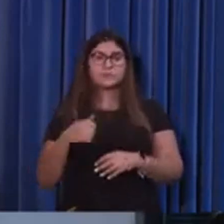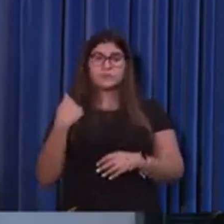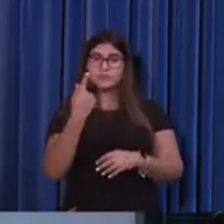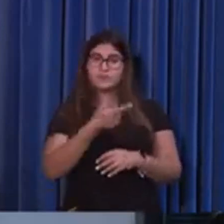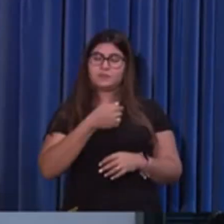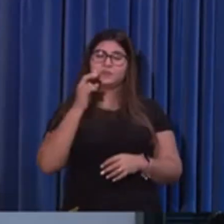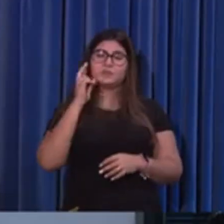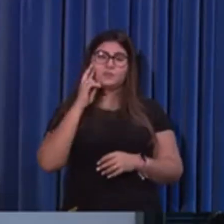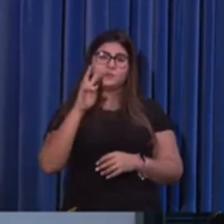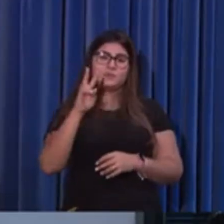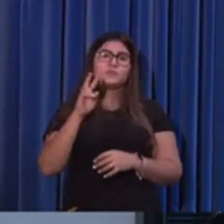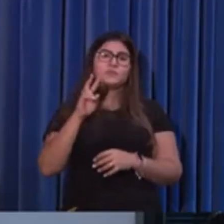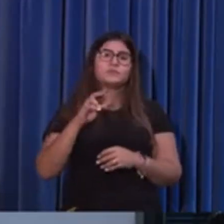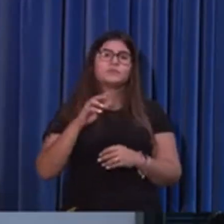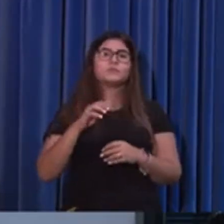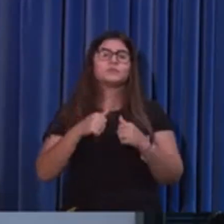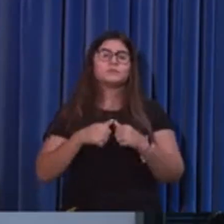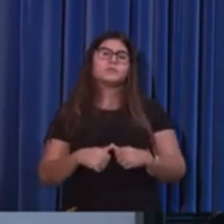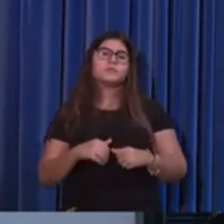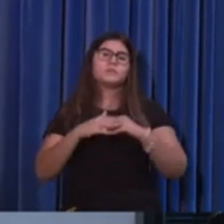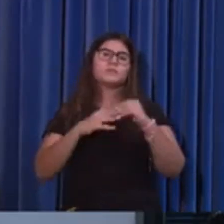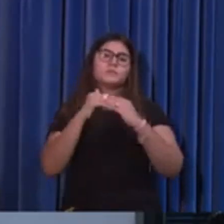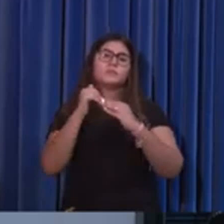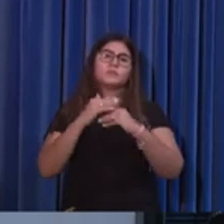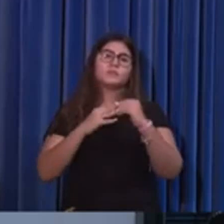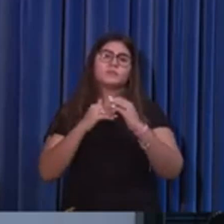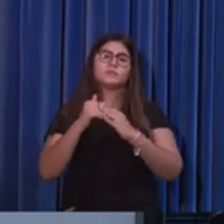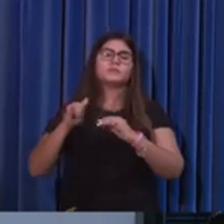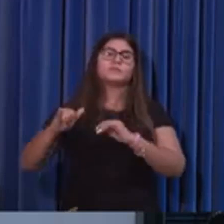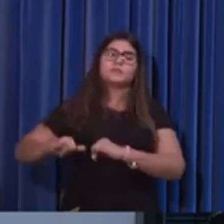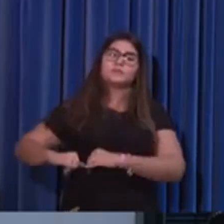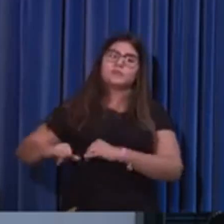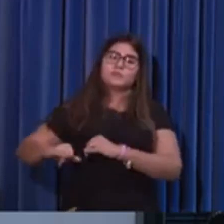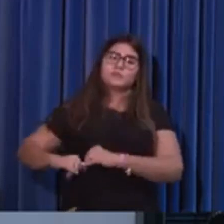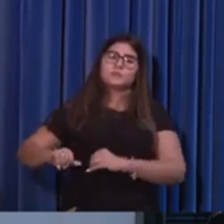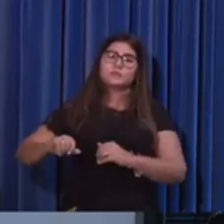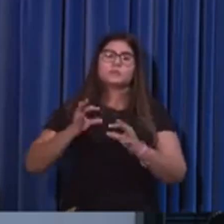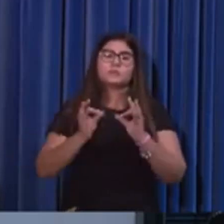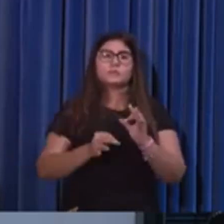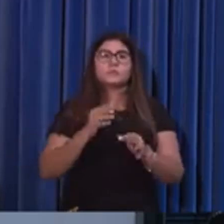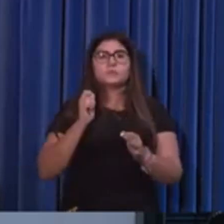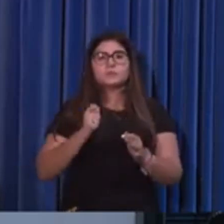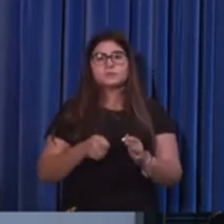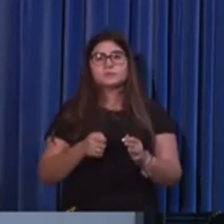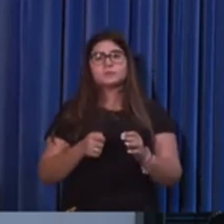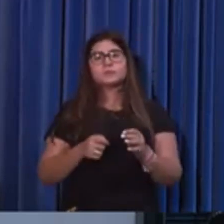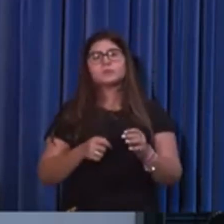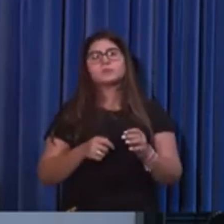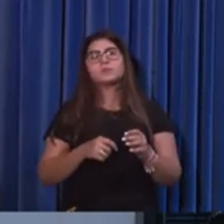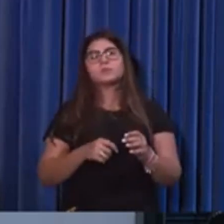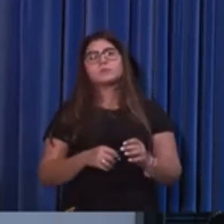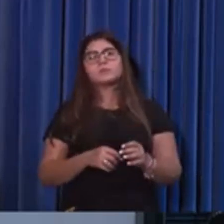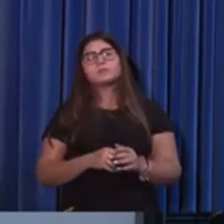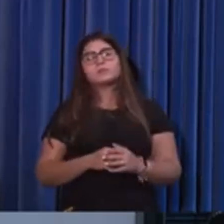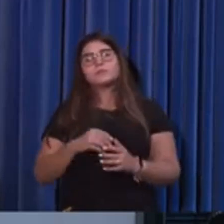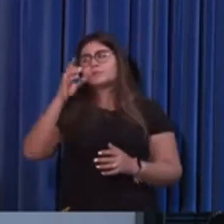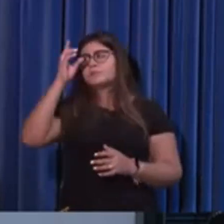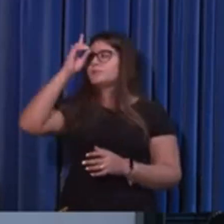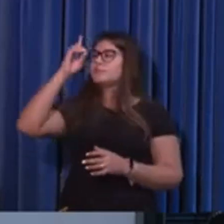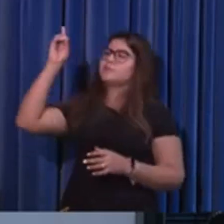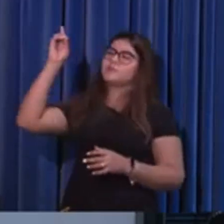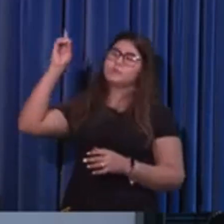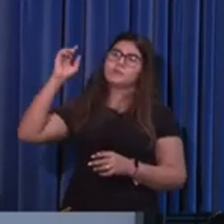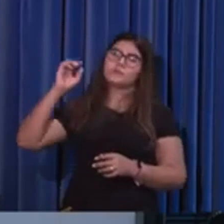vemos que estas obras sofrerão o justo juízo de Deus. Aquilo que